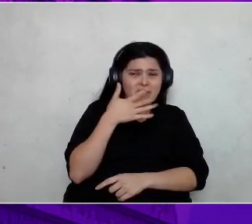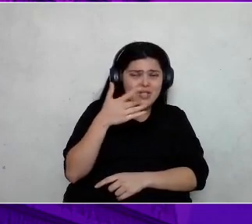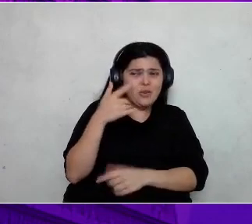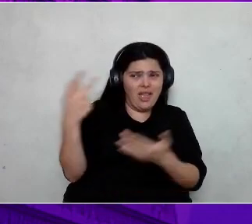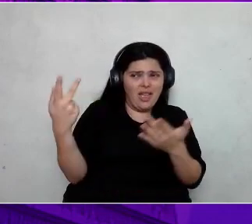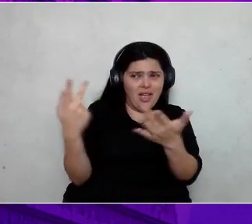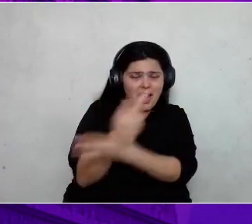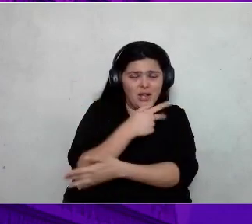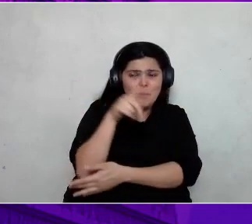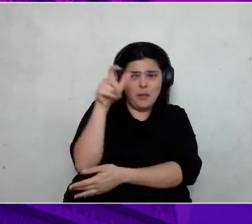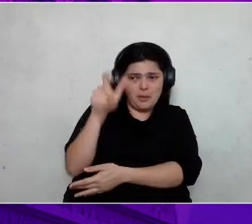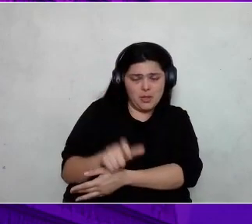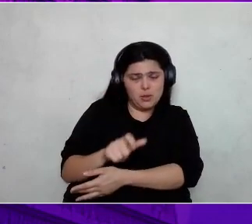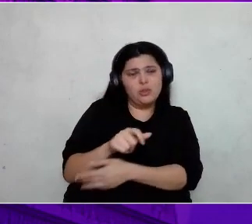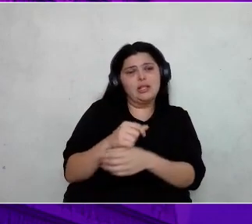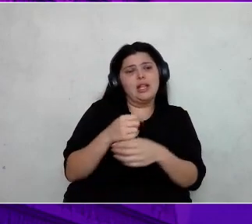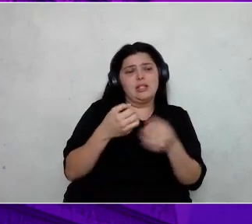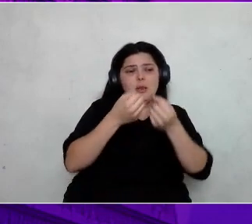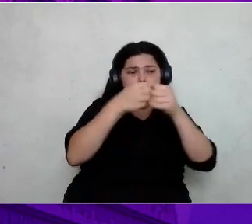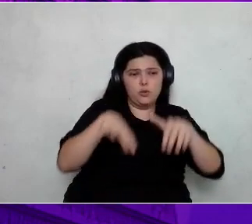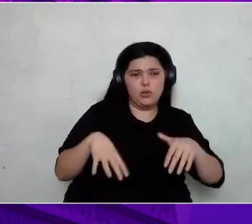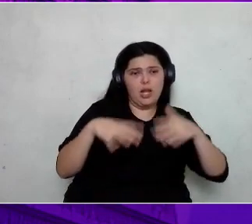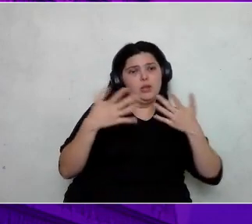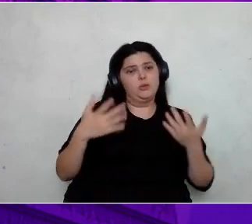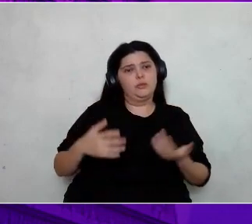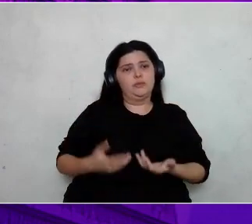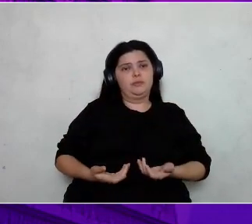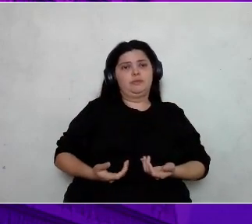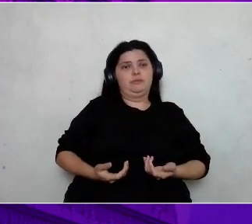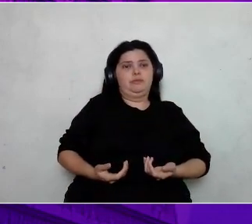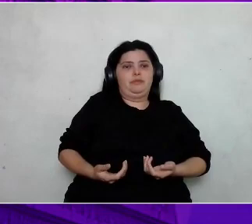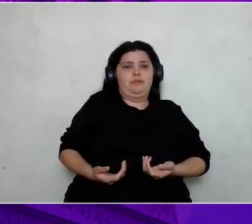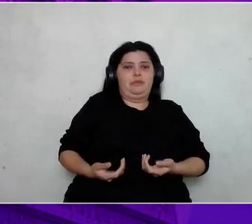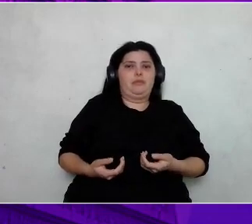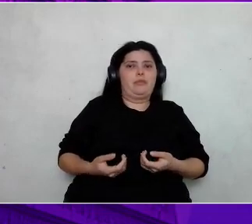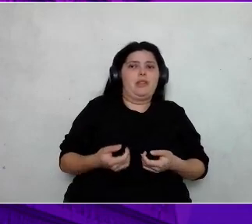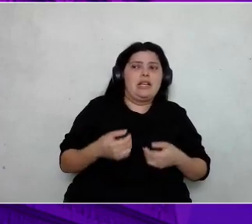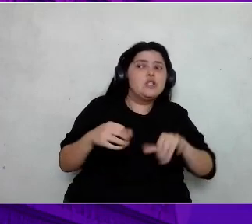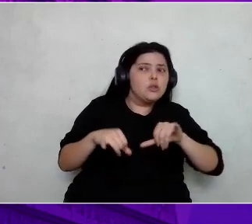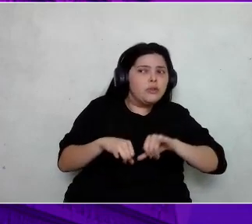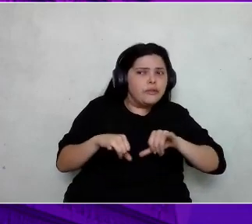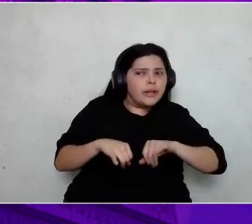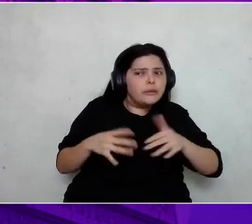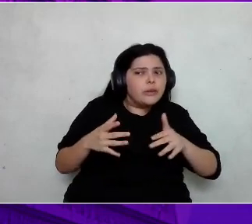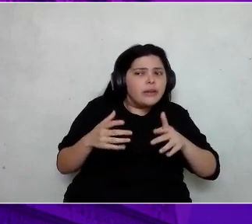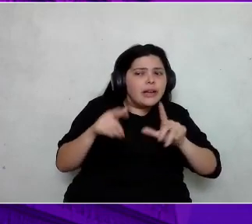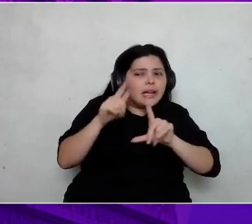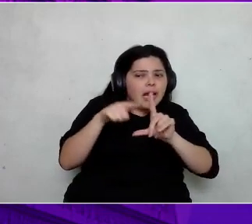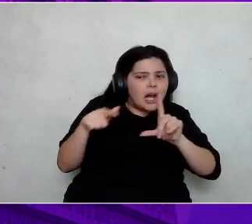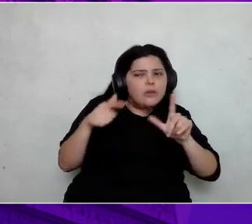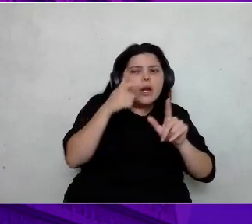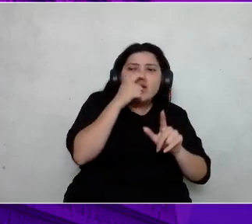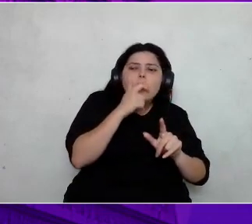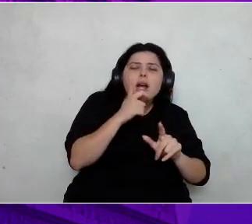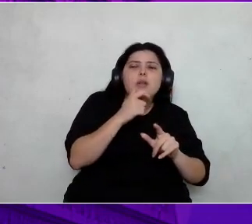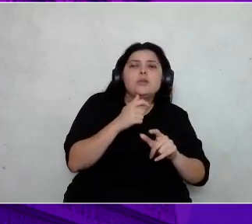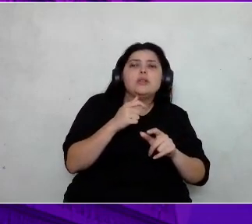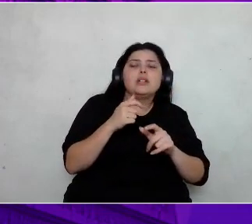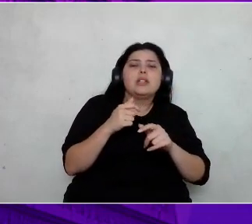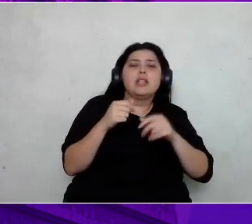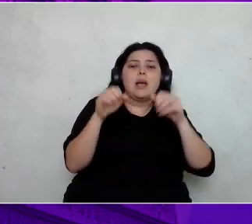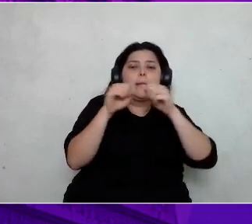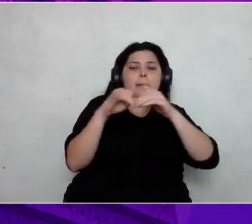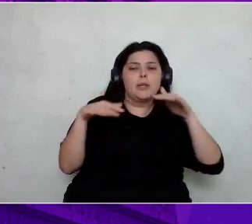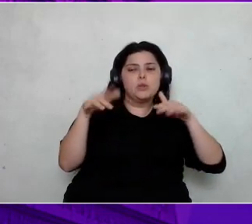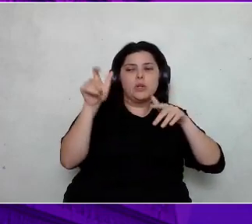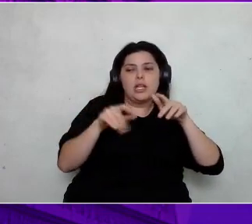passando trabalho no lugar de vocês. Então, no caso dos gráficos, provavelmente a audiência de vocês está passando trabalho, a